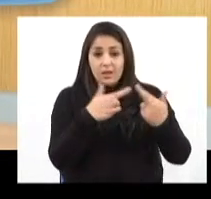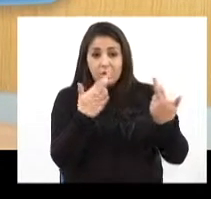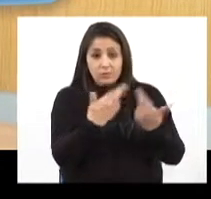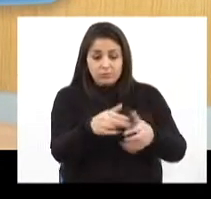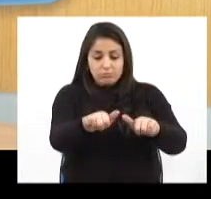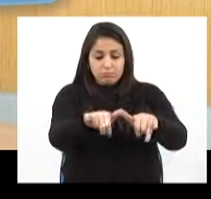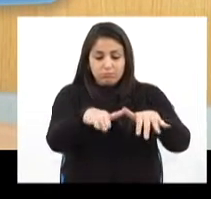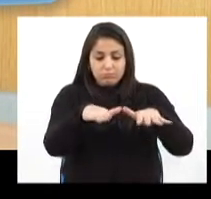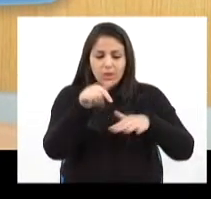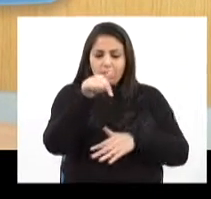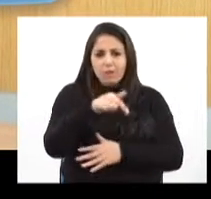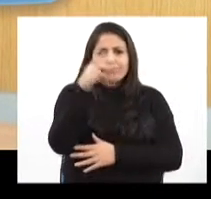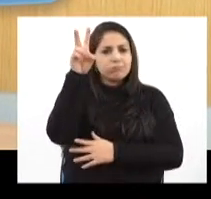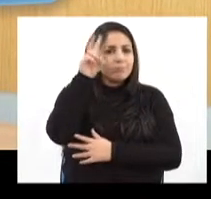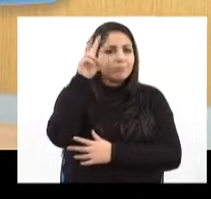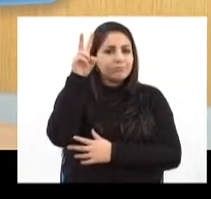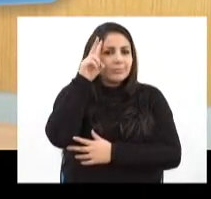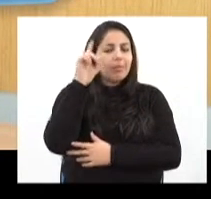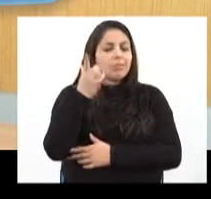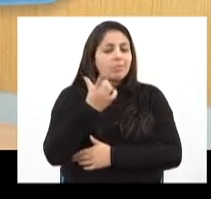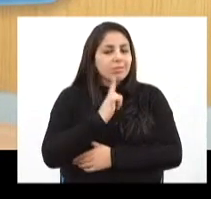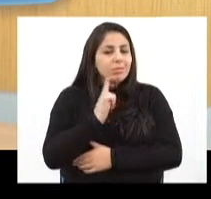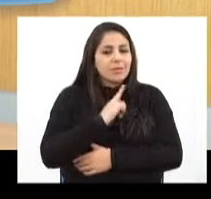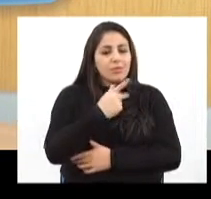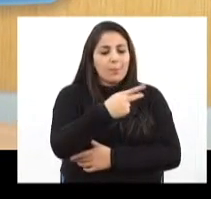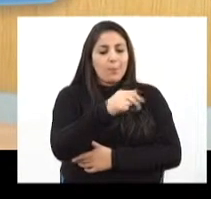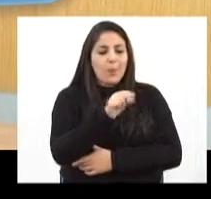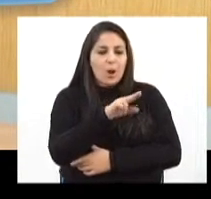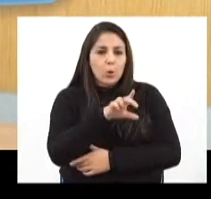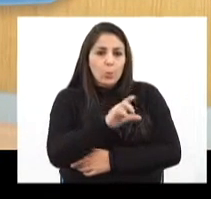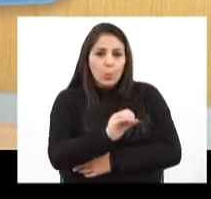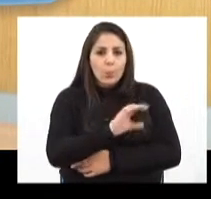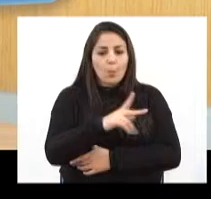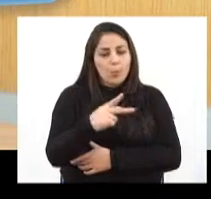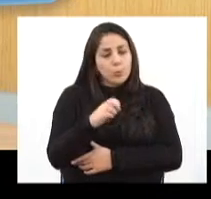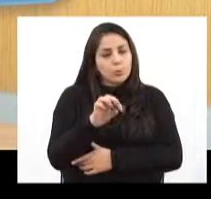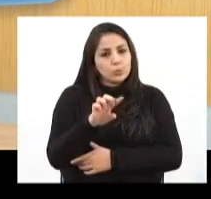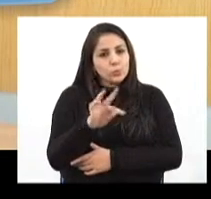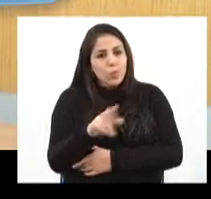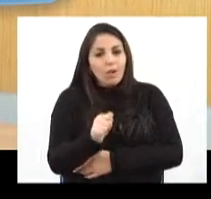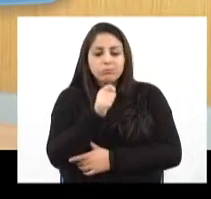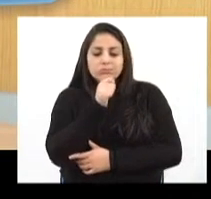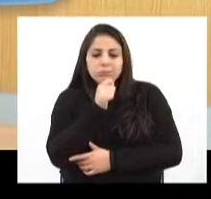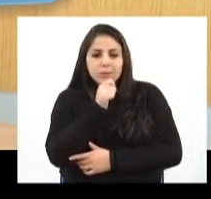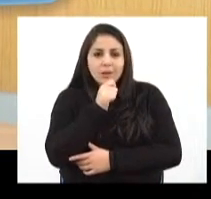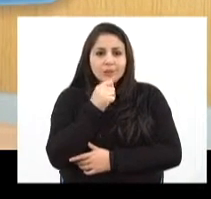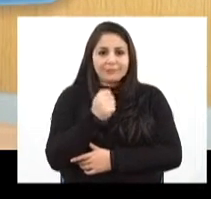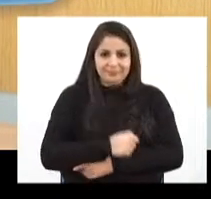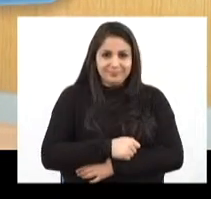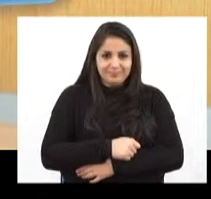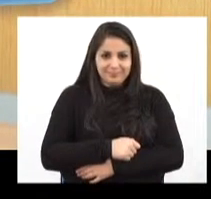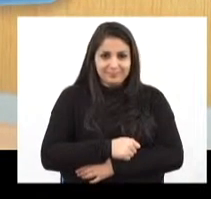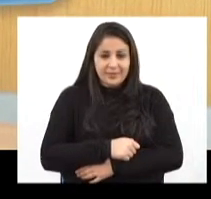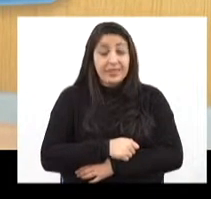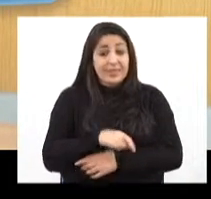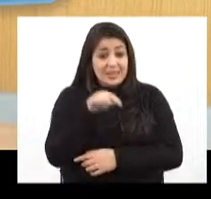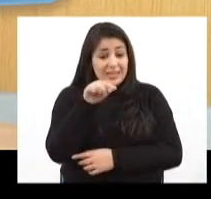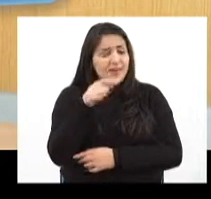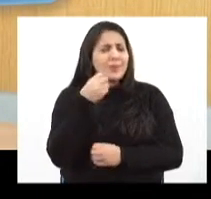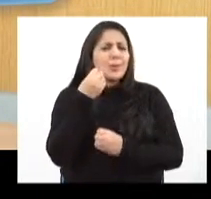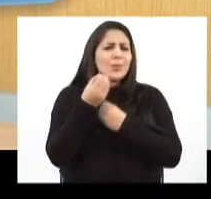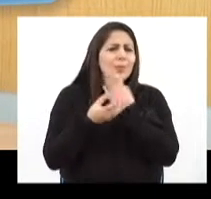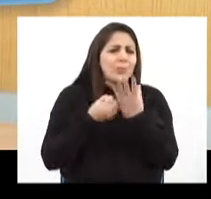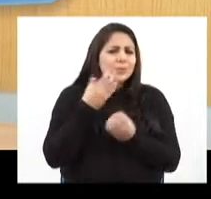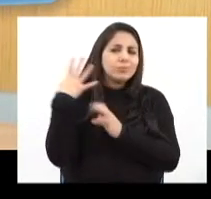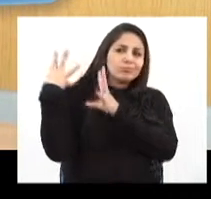reunião plenária desta segunda-feira teve Paulo Pontual como orador do grande expediente. O parlamentar contou